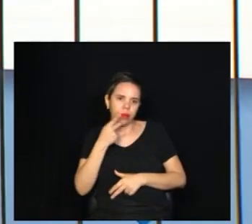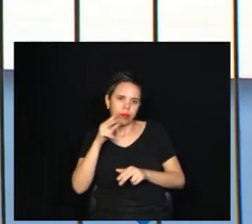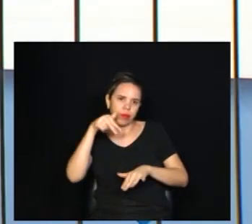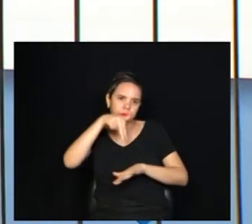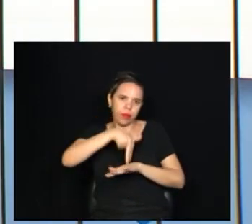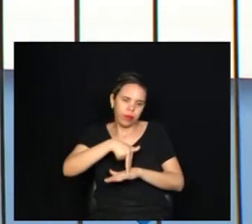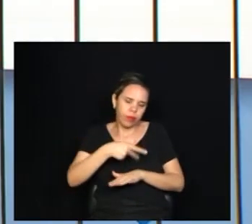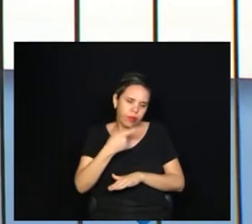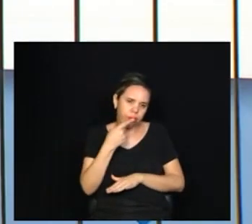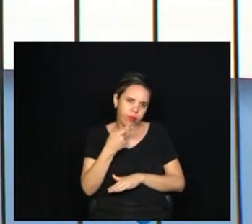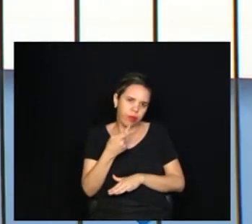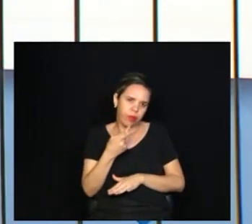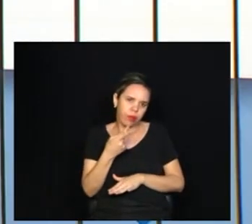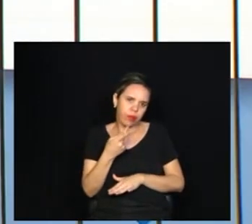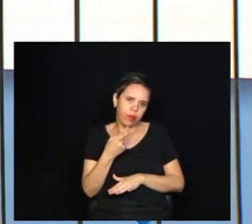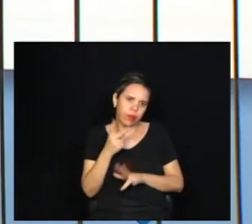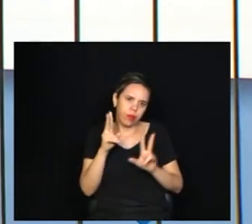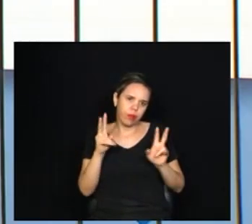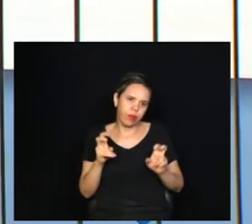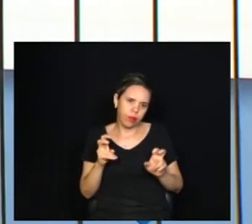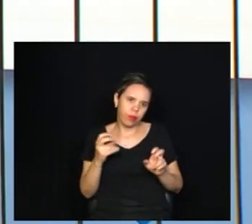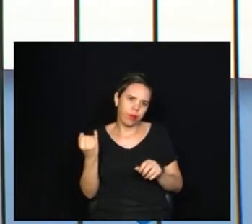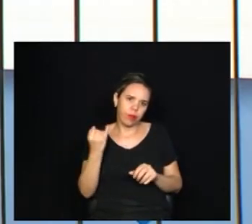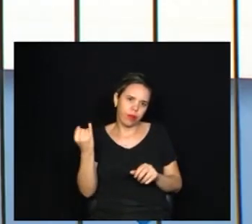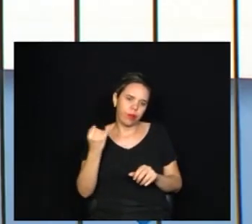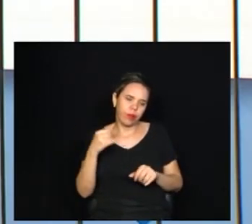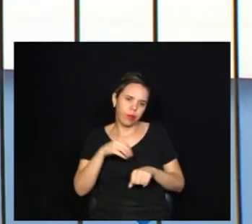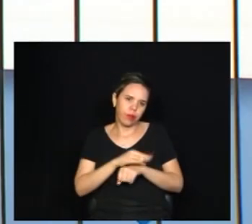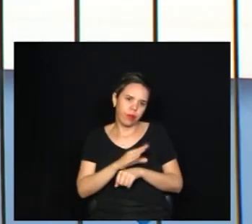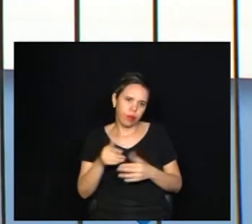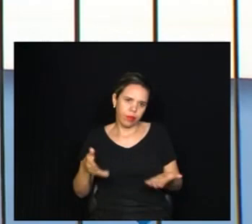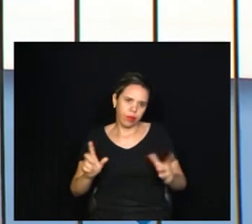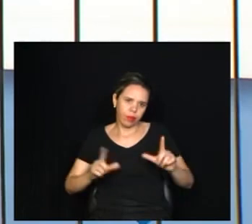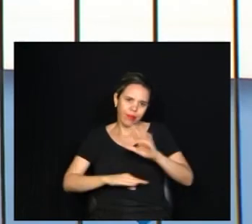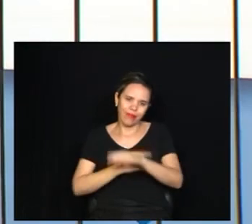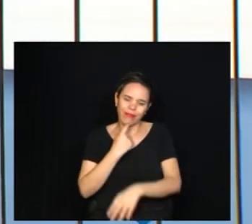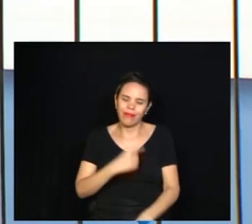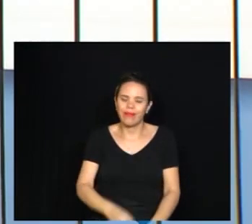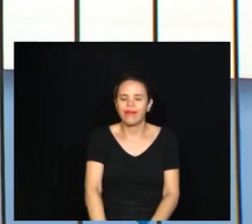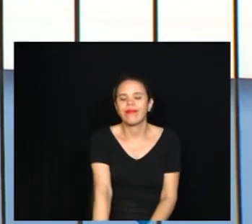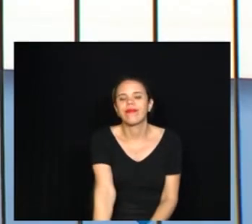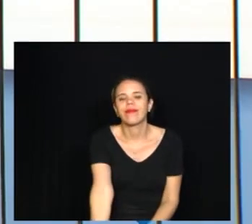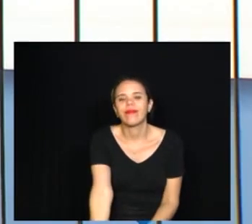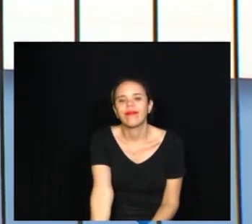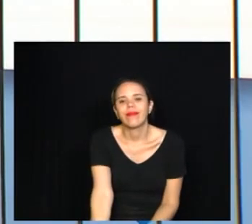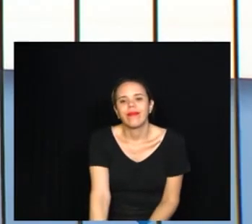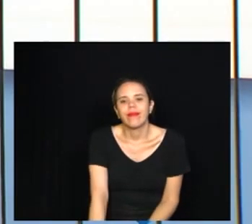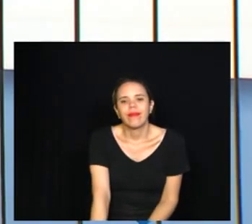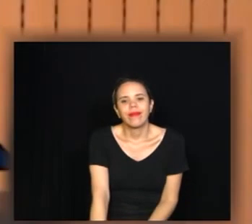subiu na tribuna para falar sobre essa importante transmissão aqui da TV Câmara Campinas.